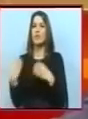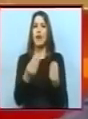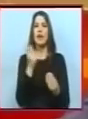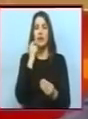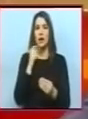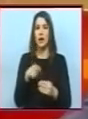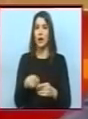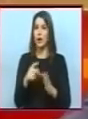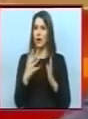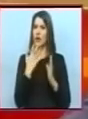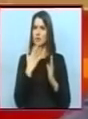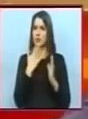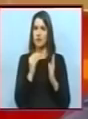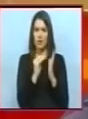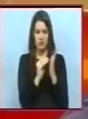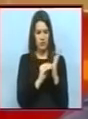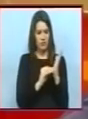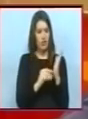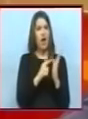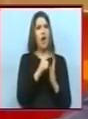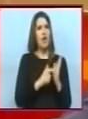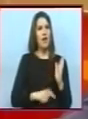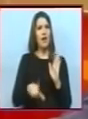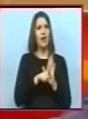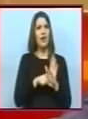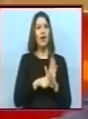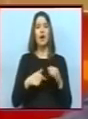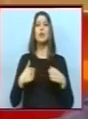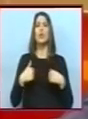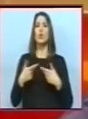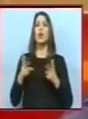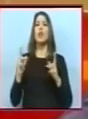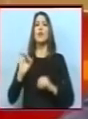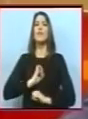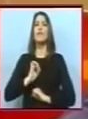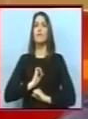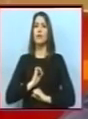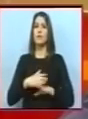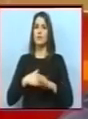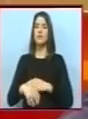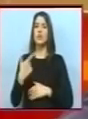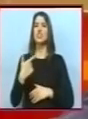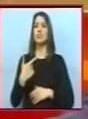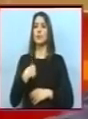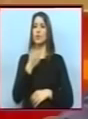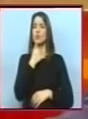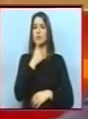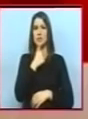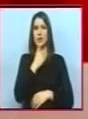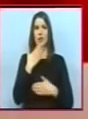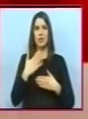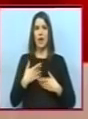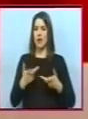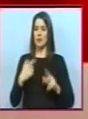espartilhado que a pessoa perde um bocadinho a noção de que eu tenho liberdade para testar. A liberdade é uma coisa muito, muito comprimida